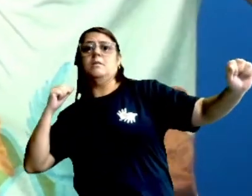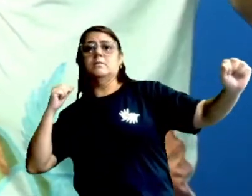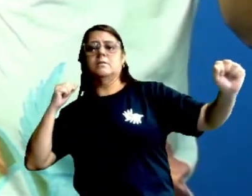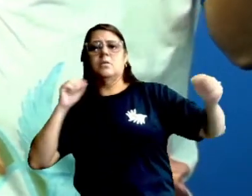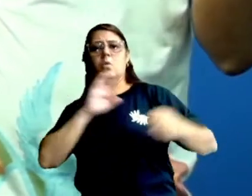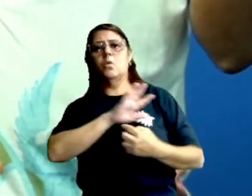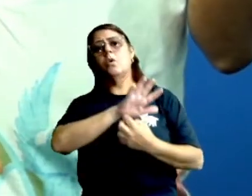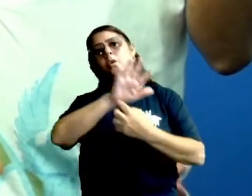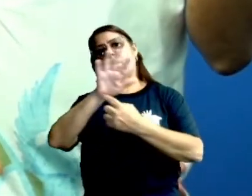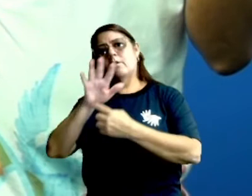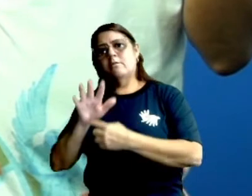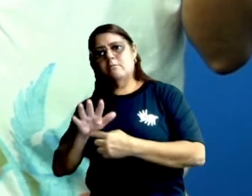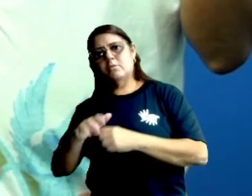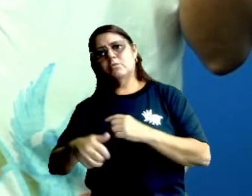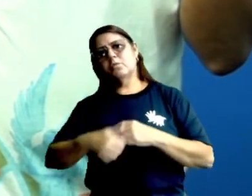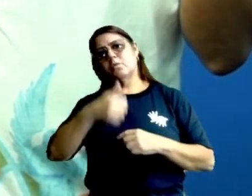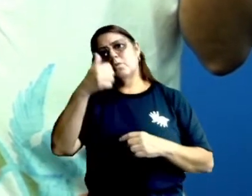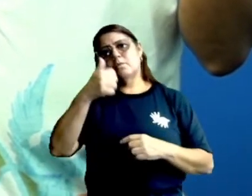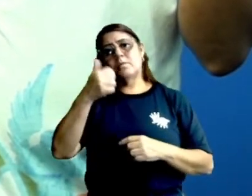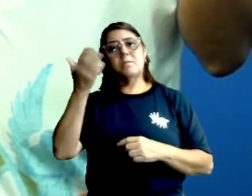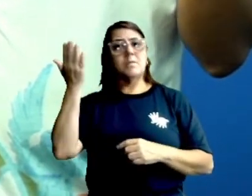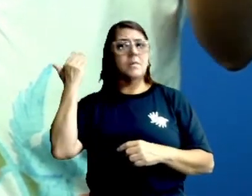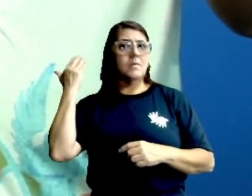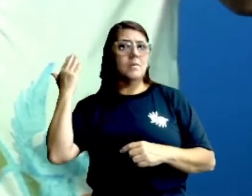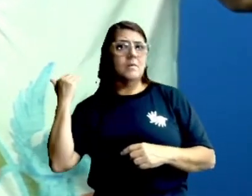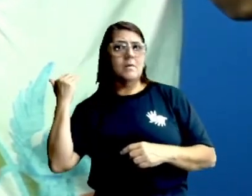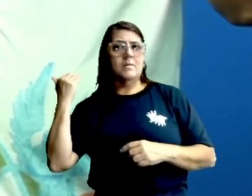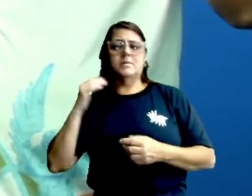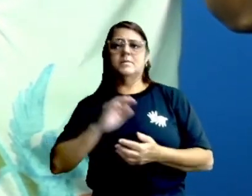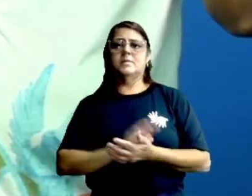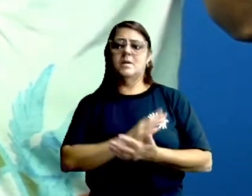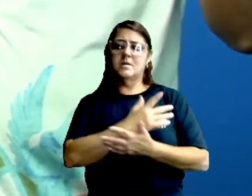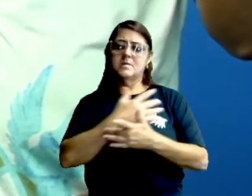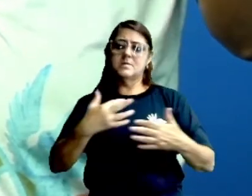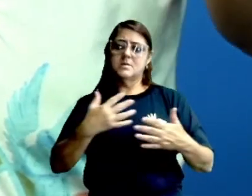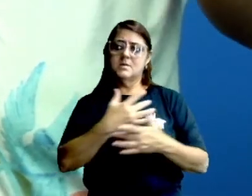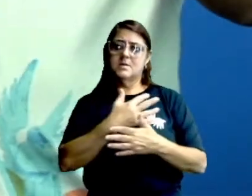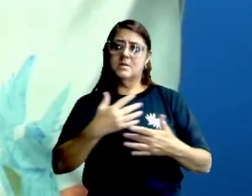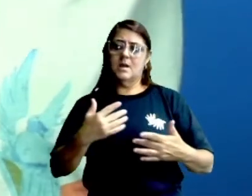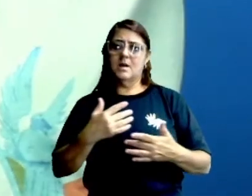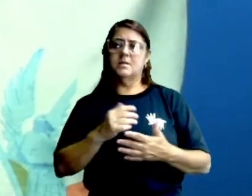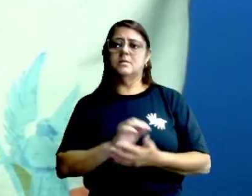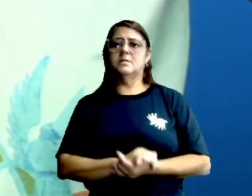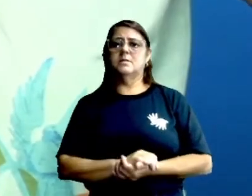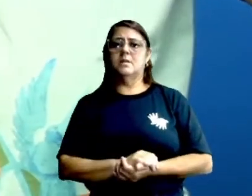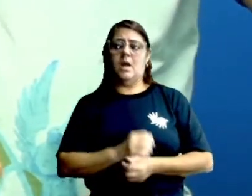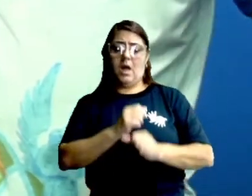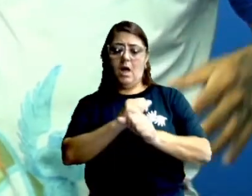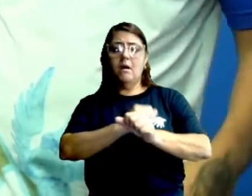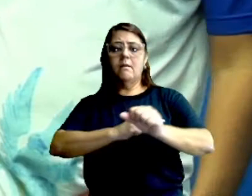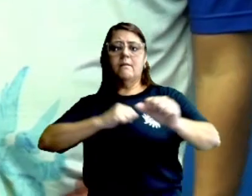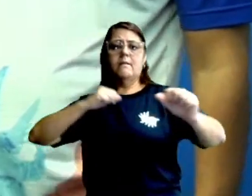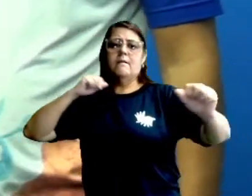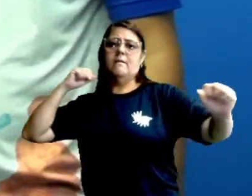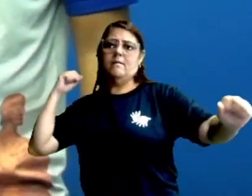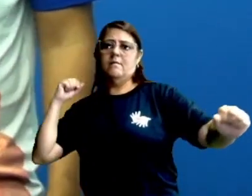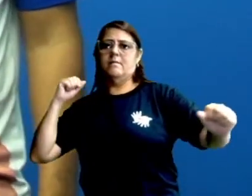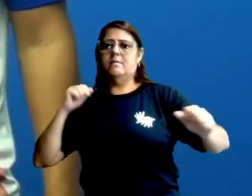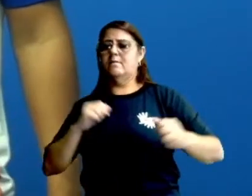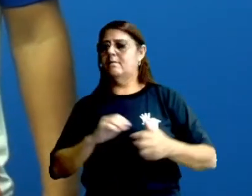como eu mostrei para vocês no primeiro slide lá, né? A cidade de Machu Picchu, que ela é grandiosa, ela é